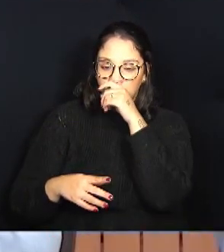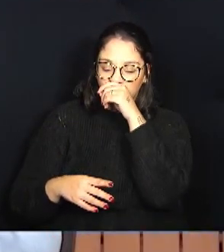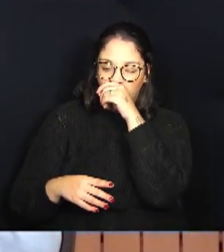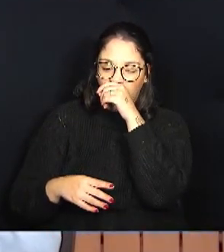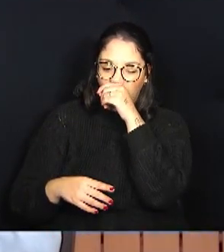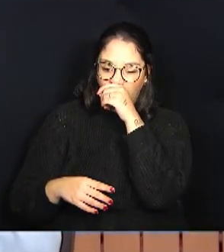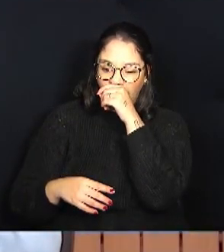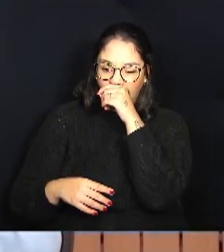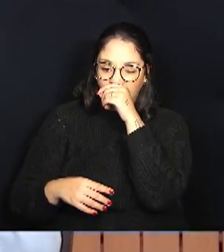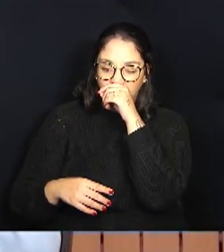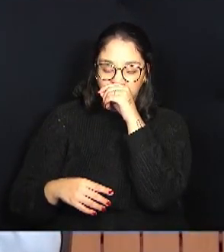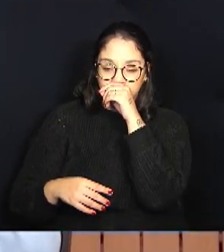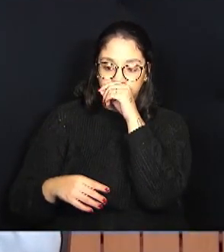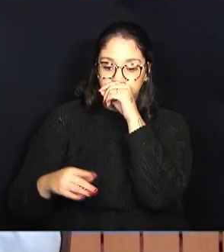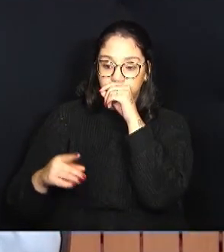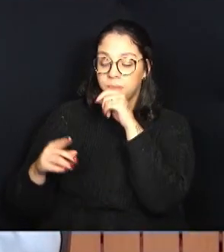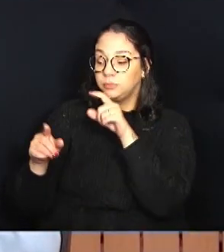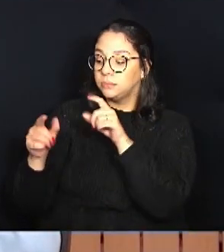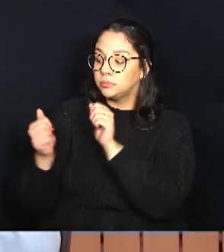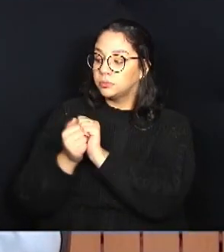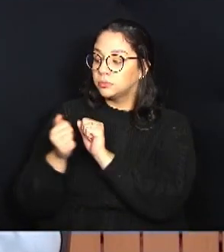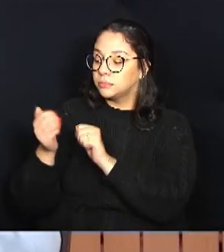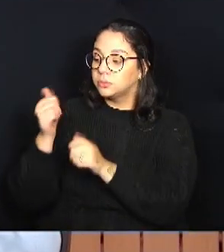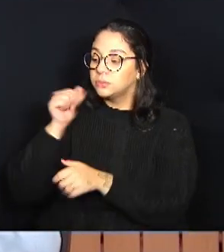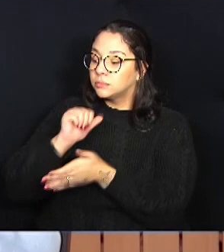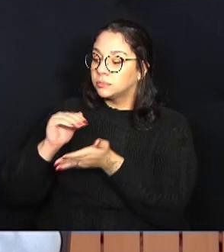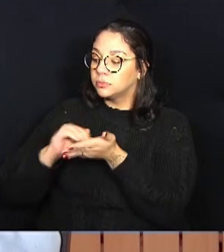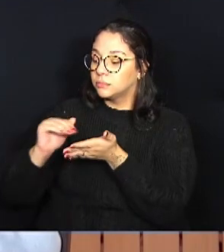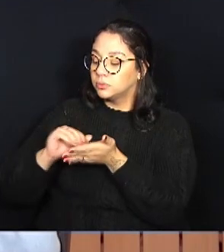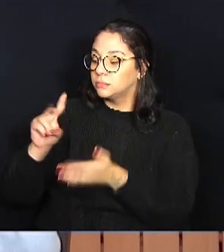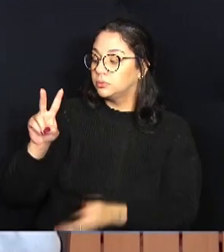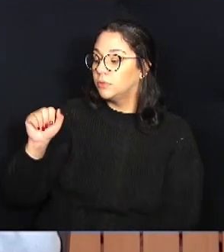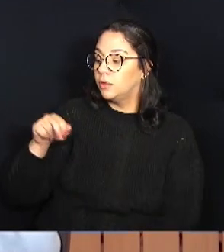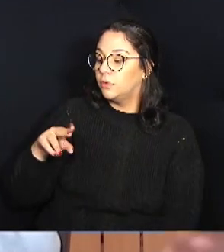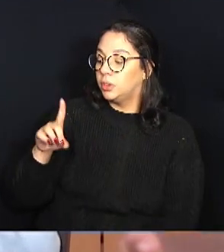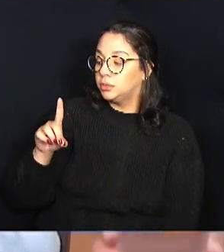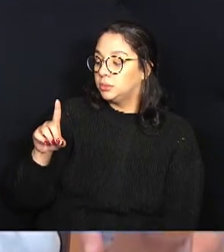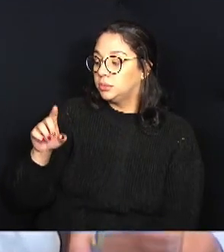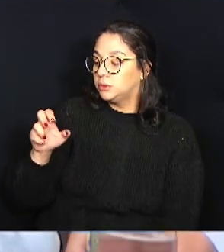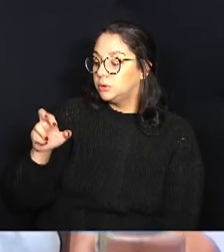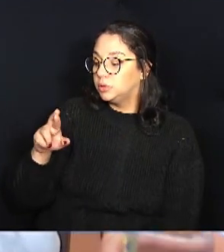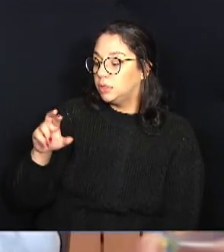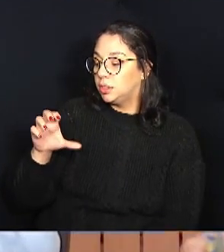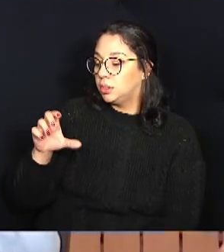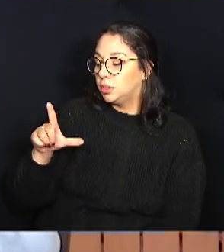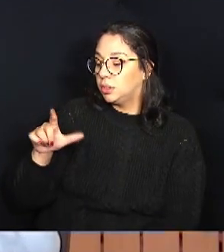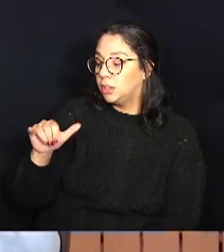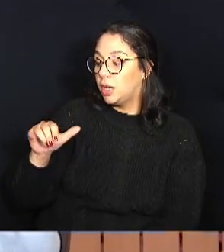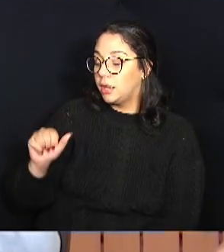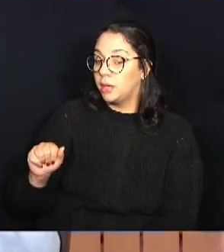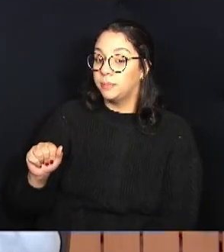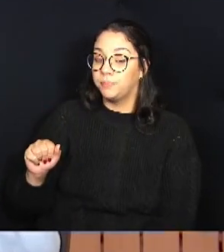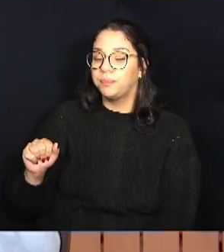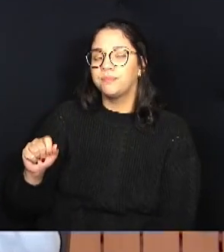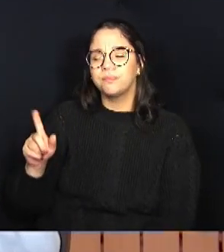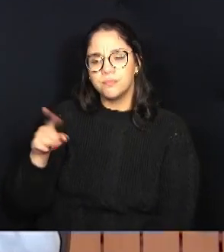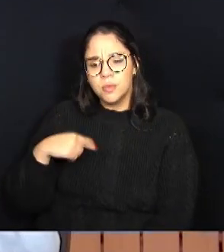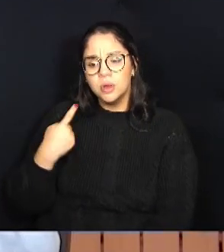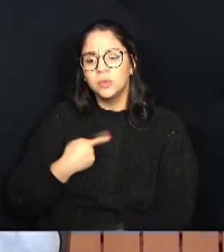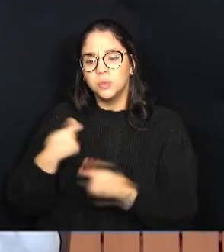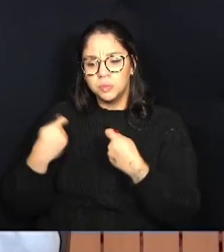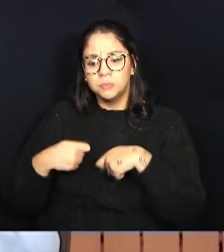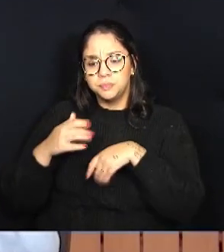com a Vandercléia. Eu sempre sou a favor assim, de uma questão assim, nós temos que tomar